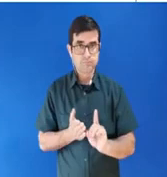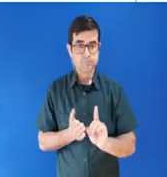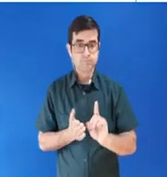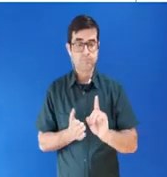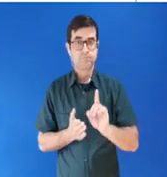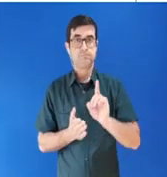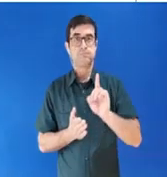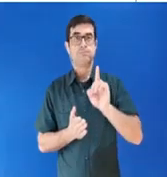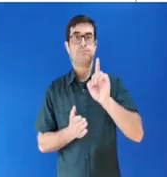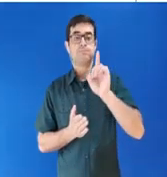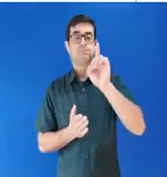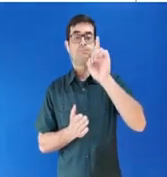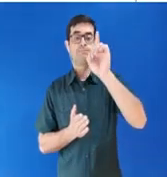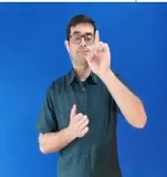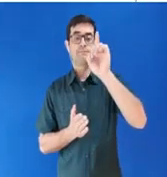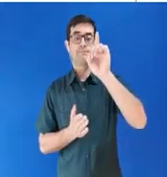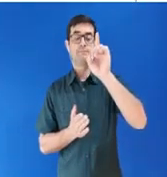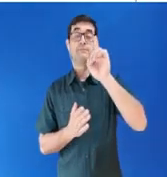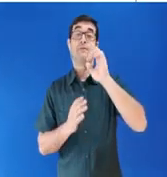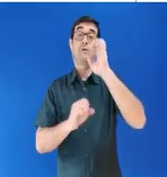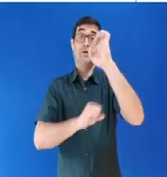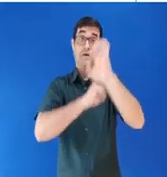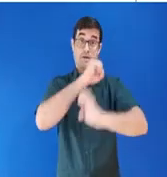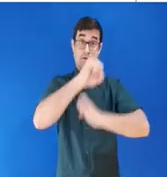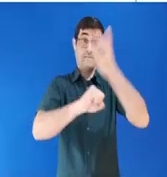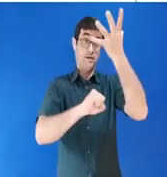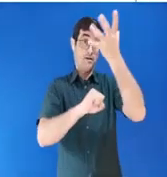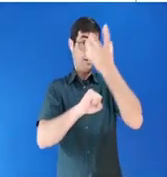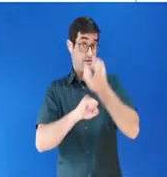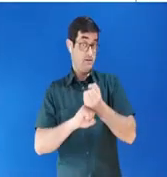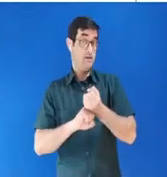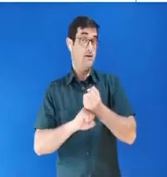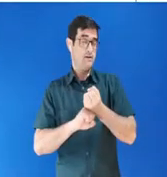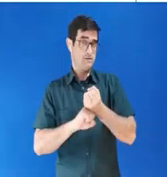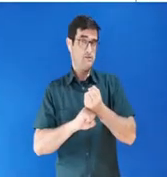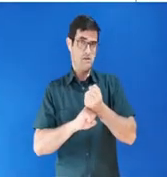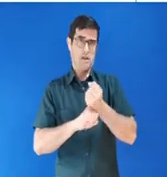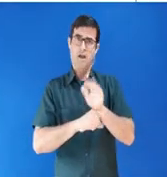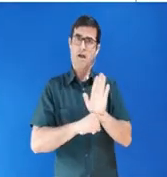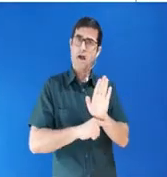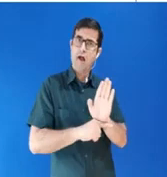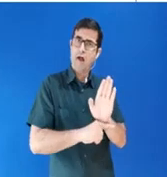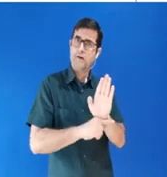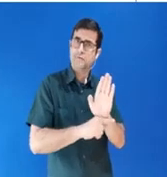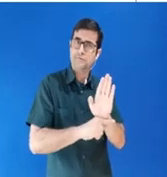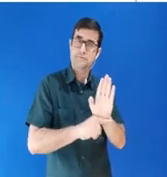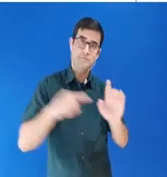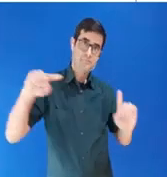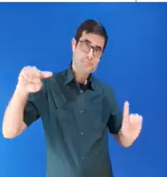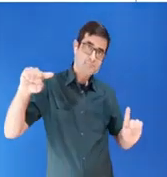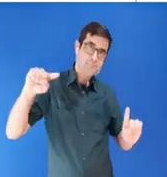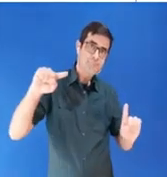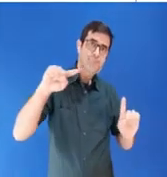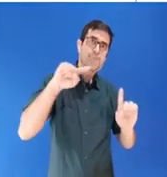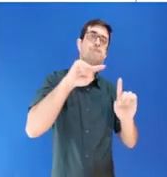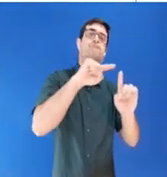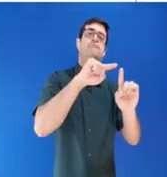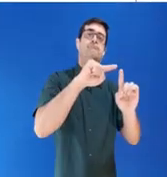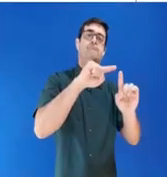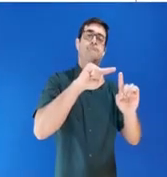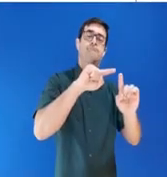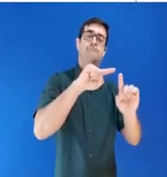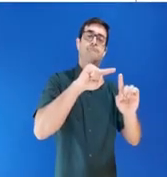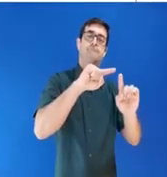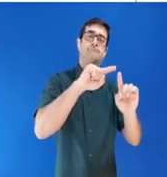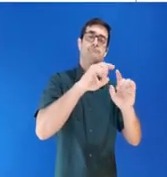nuclear efetiva está favorecendo, né, a afinidade eletrônica nesse sentido.